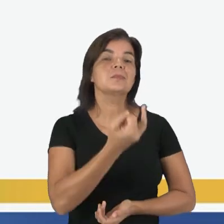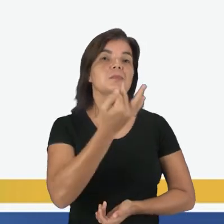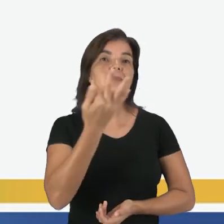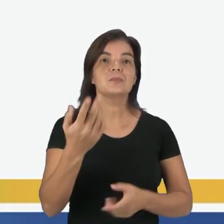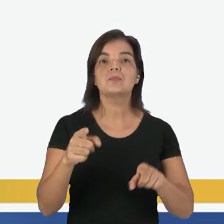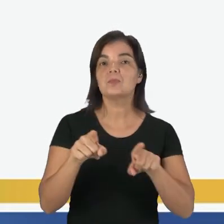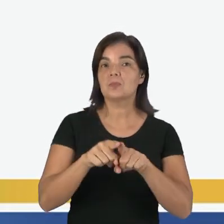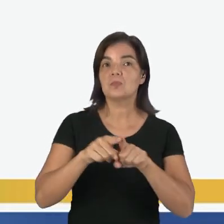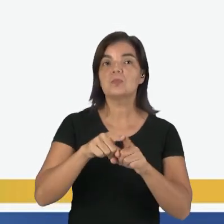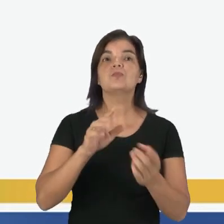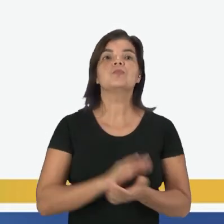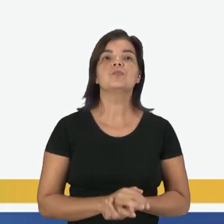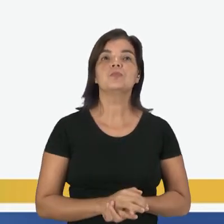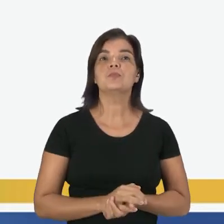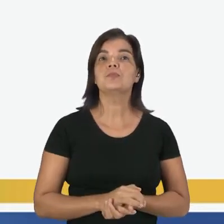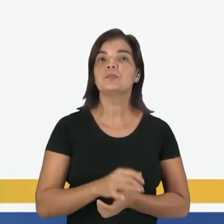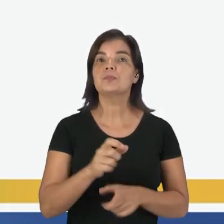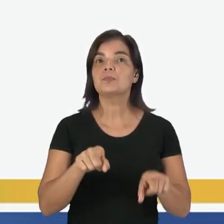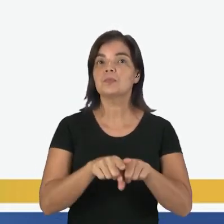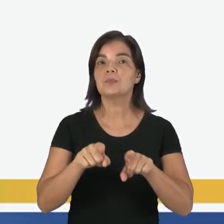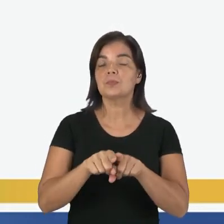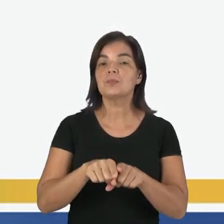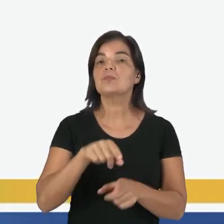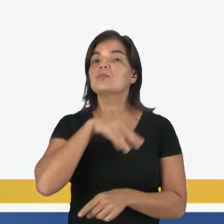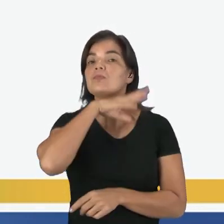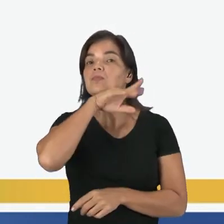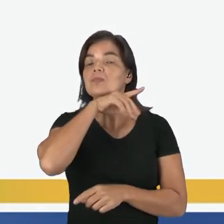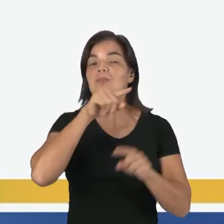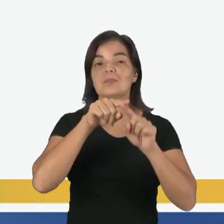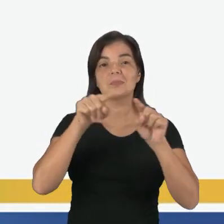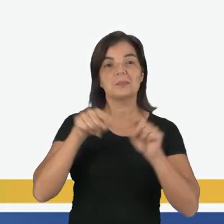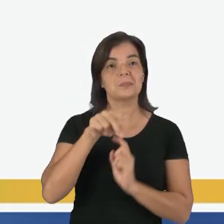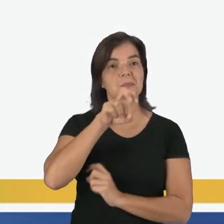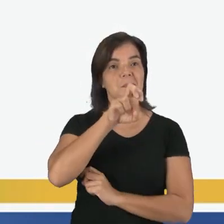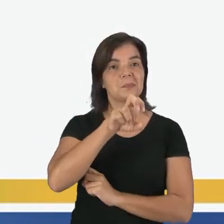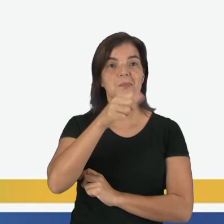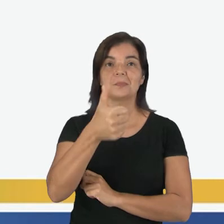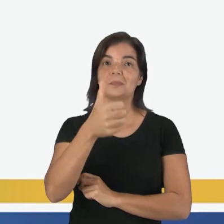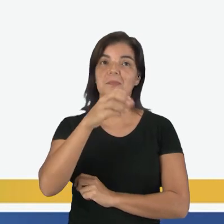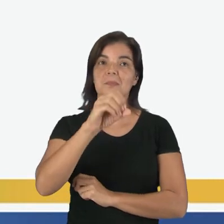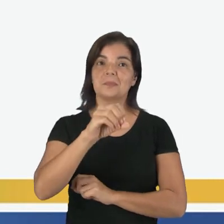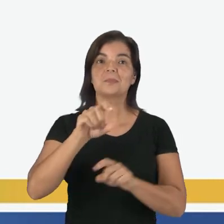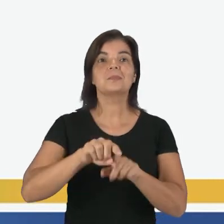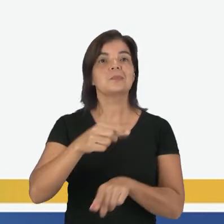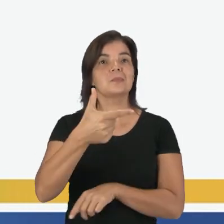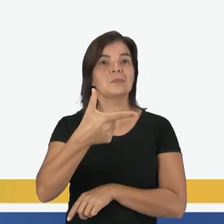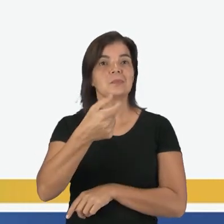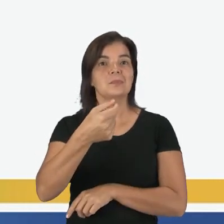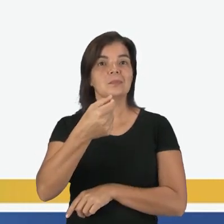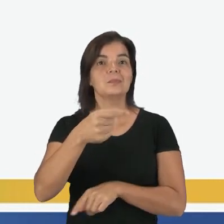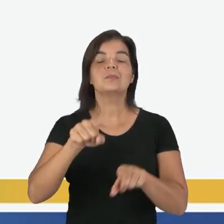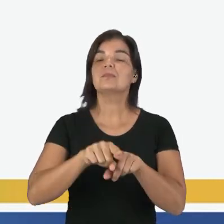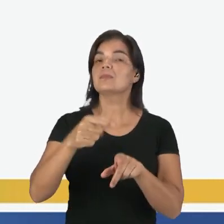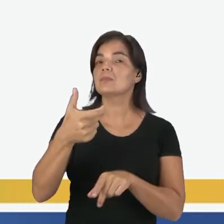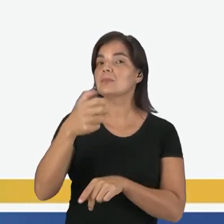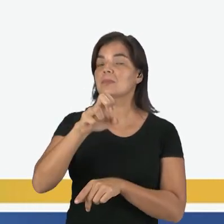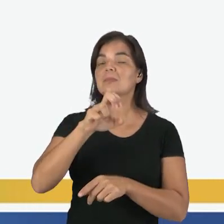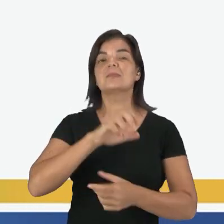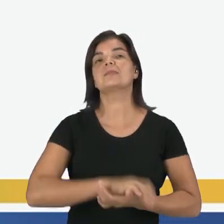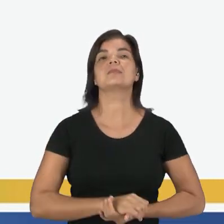Quantos peixes azuis existem no aquário? 5, 10, 20 ou 15?